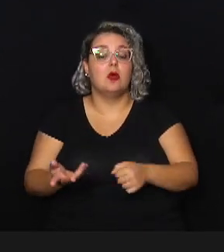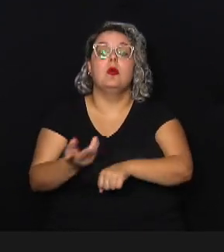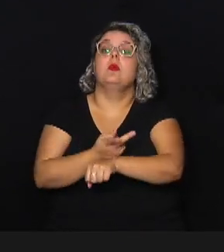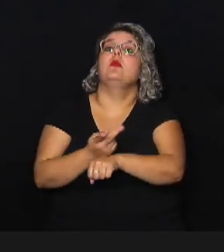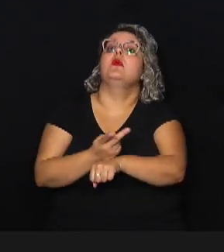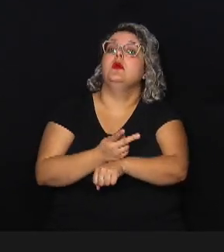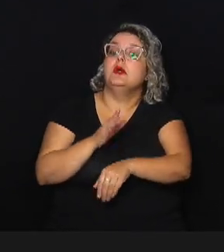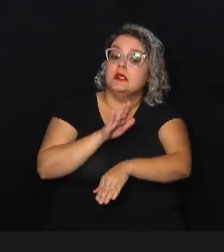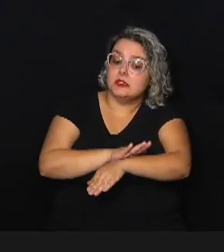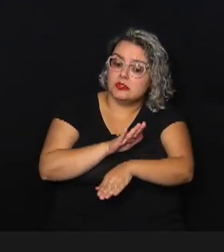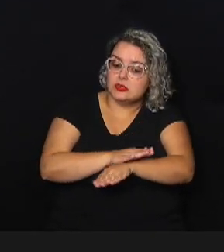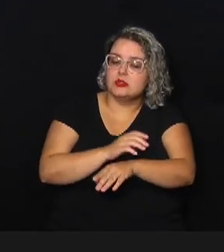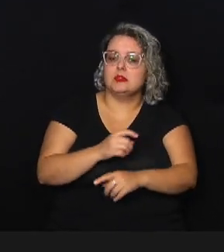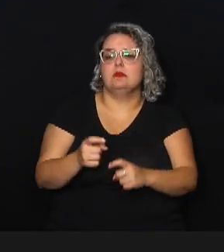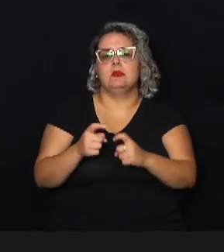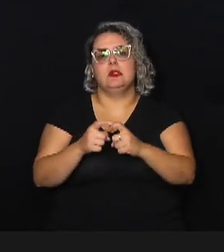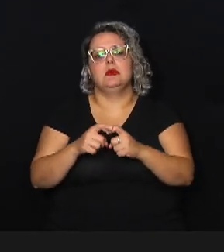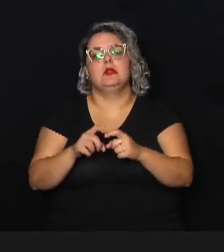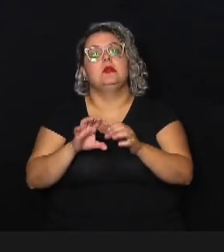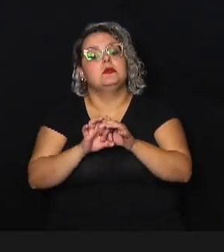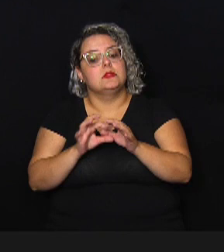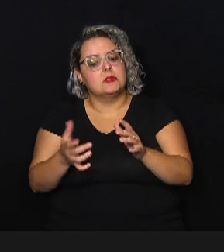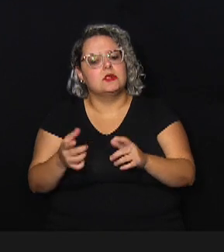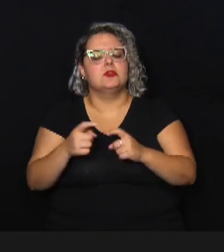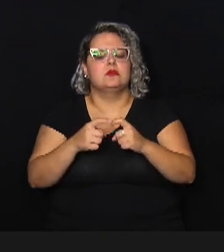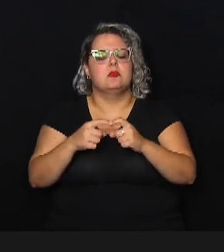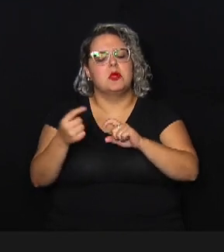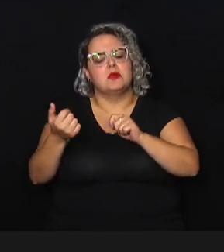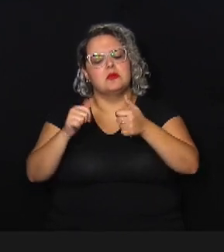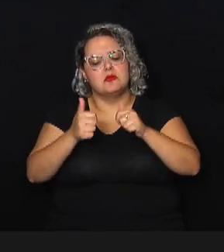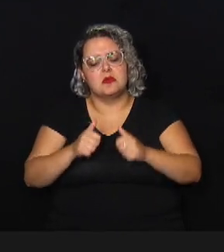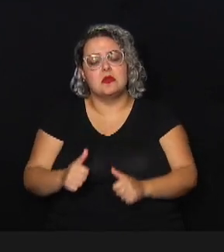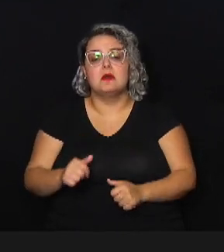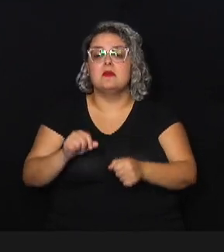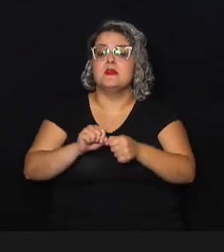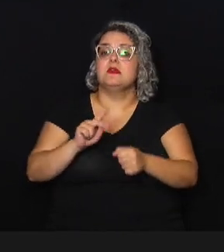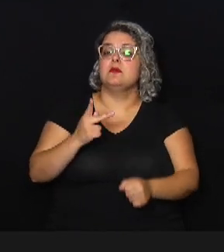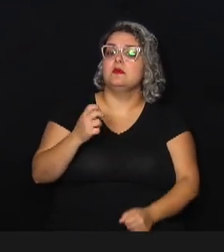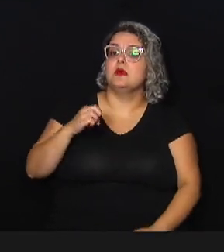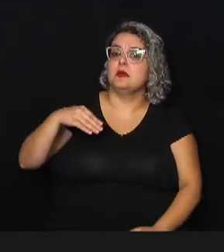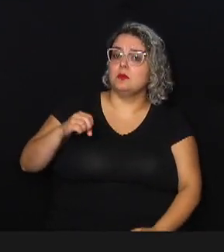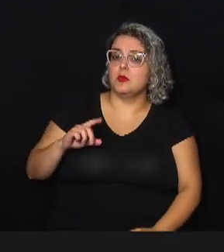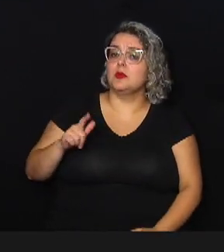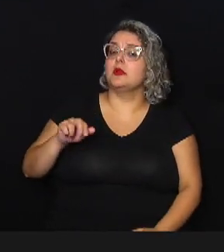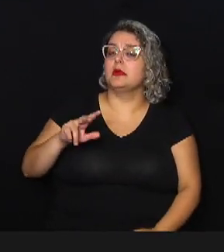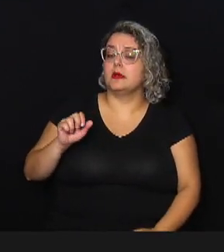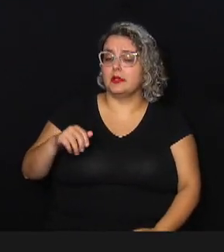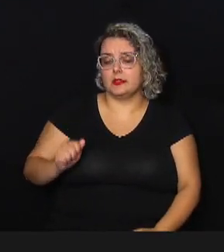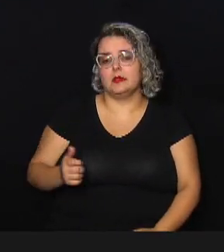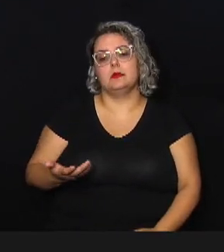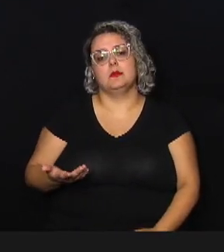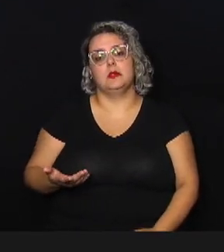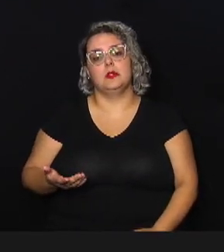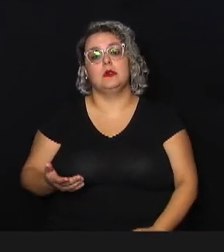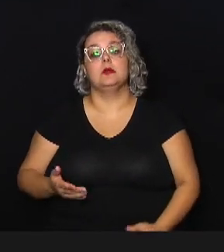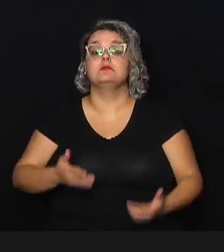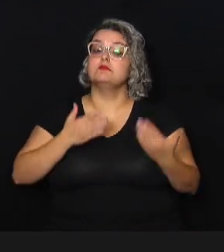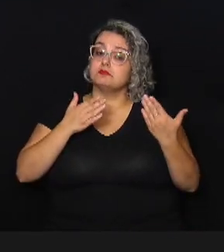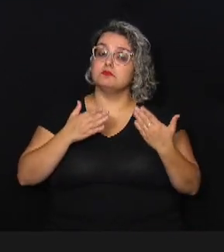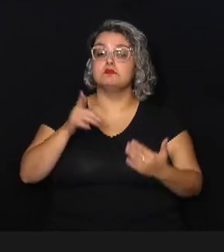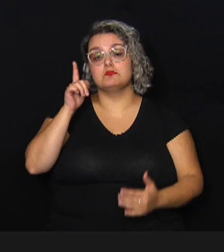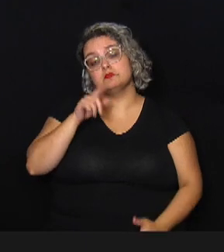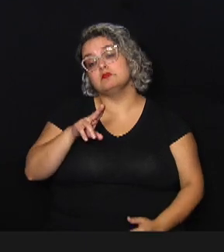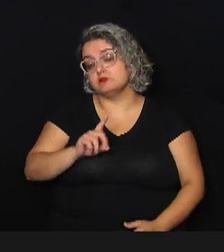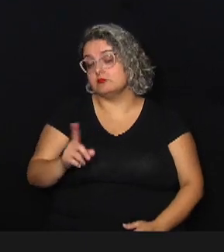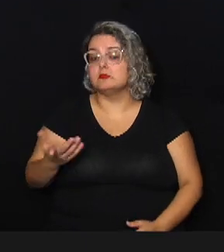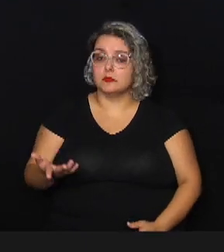assistência médica, deixa o médico te avaliar, fazer o hemograma, e aí você consegue suspeitar ou não de uma leucemia.